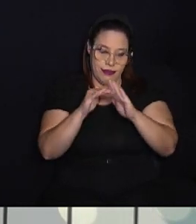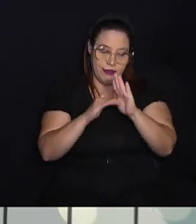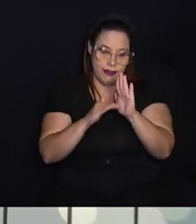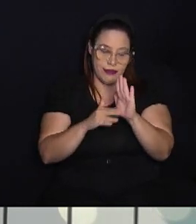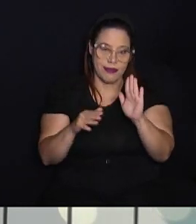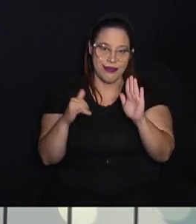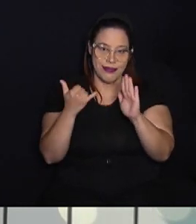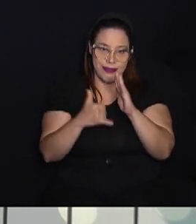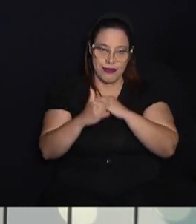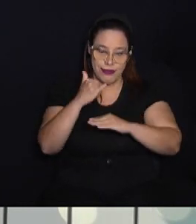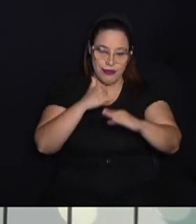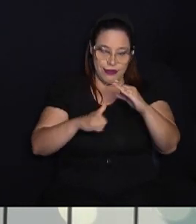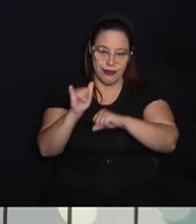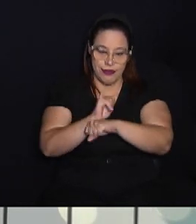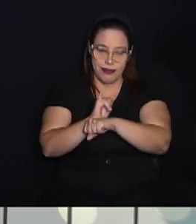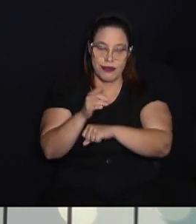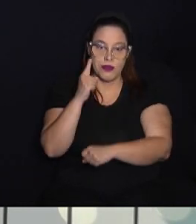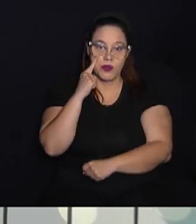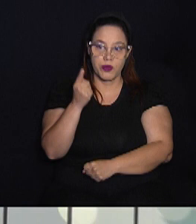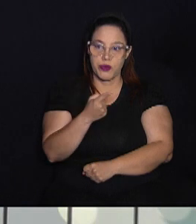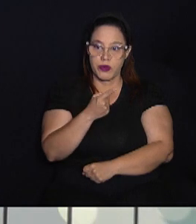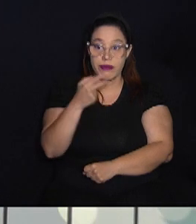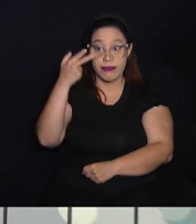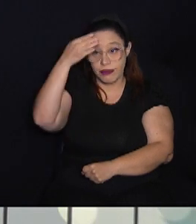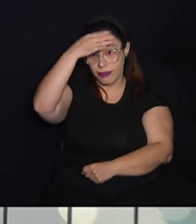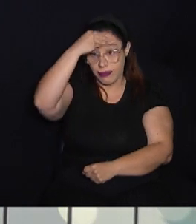no YouTube da TV Câmara Campinas e não se